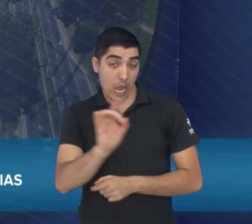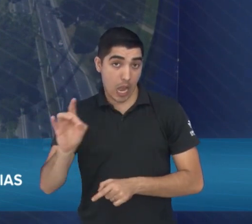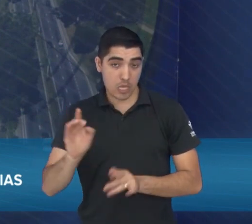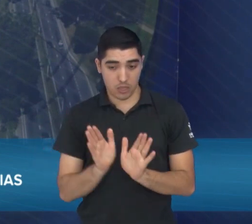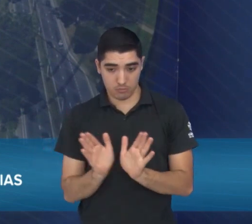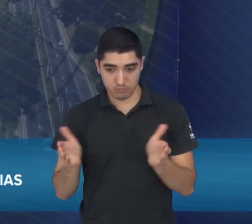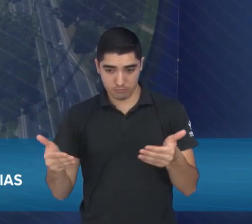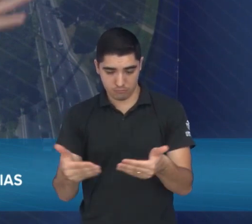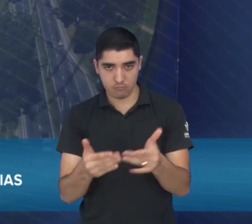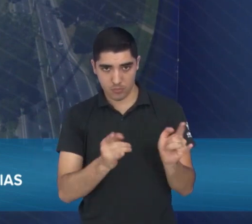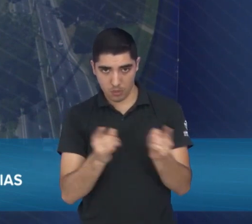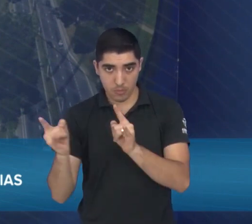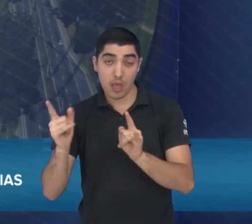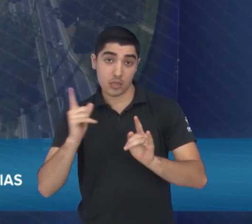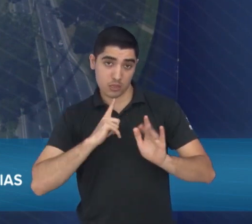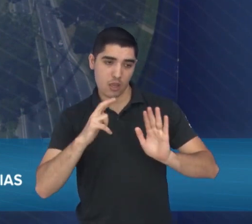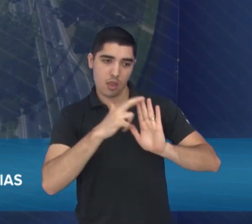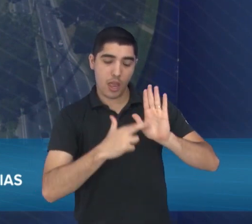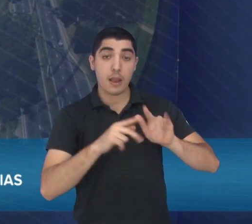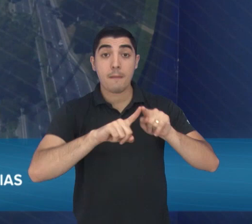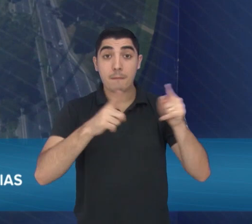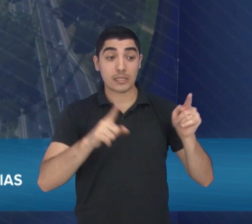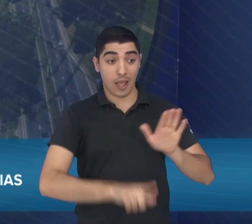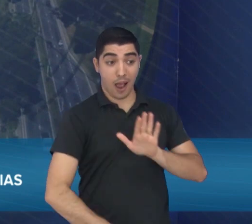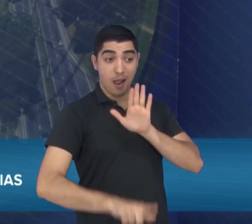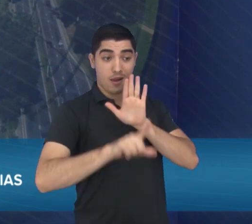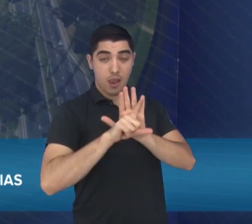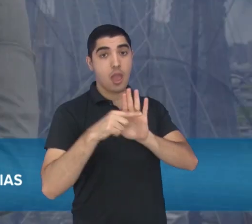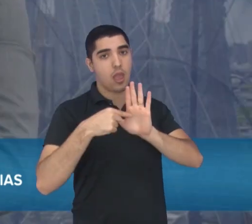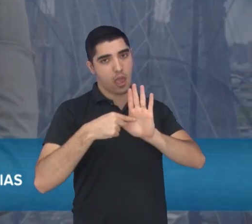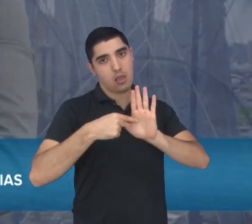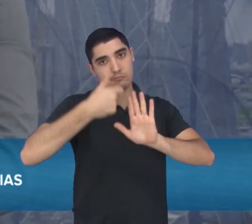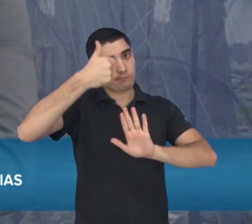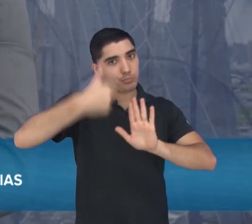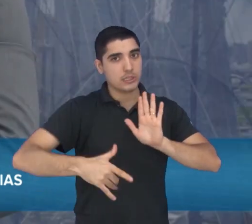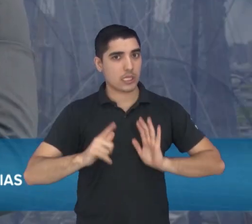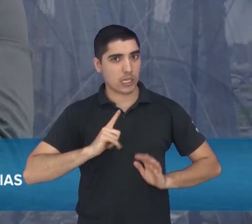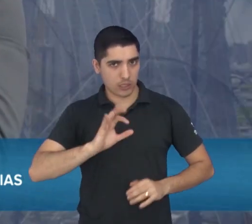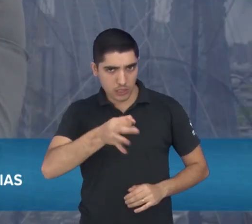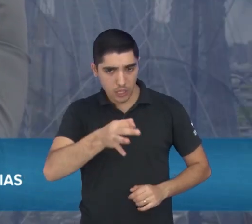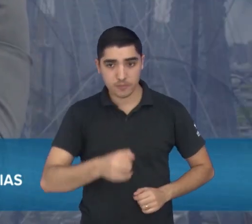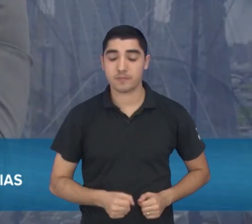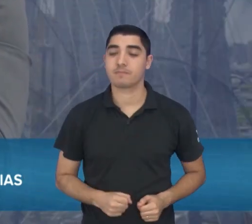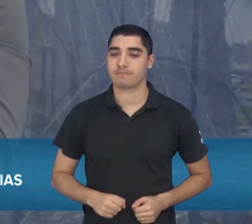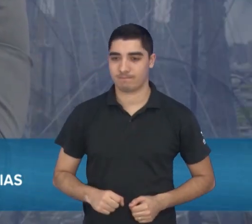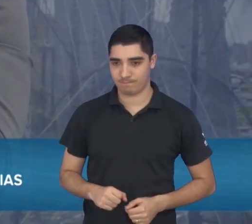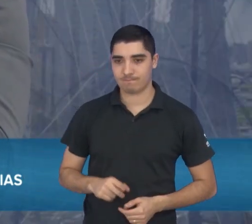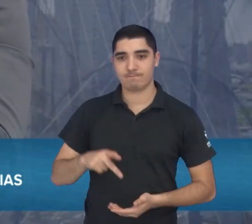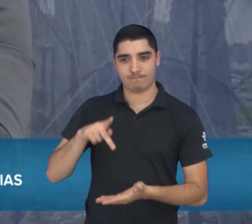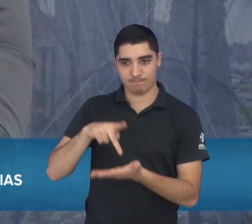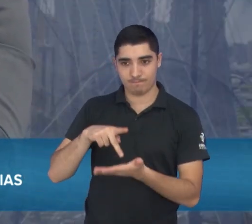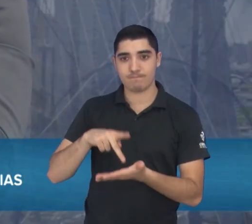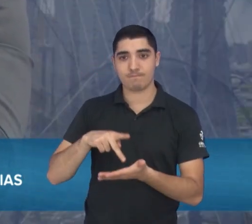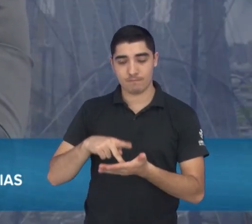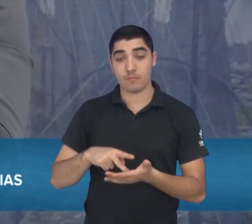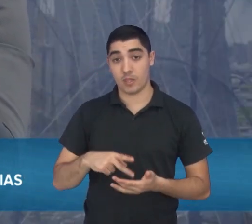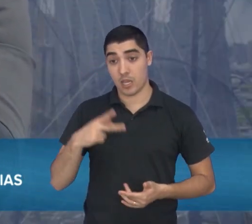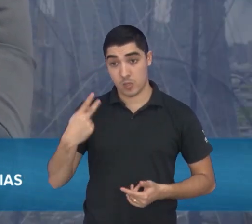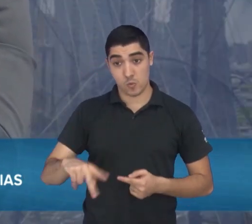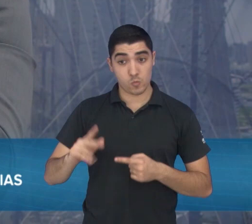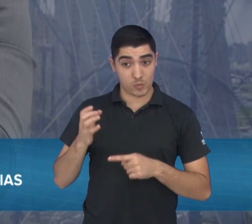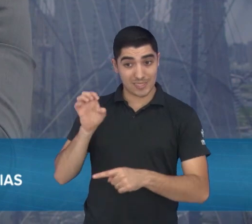um assunto global, geral, que está previsto em lei. Isso. Nós temos tanto no estado de São Paulo